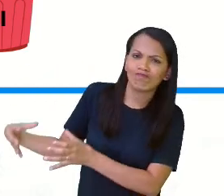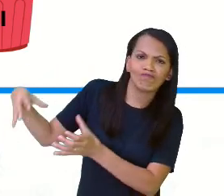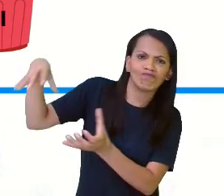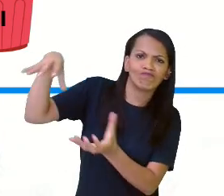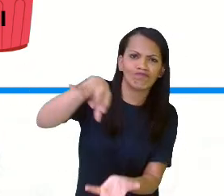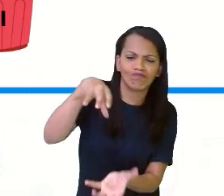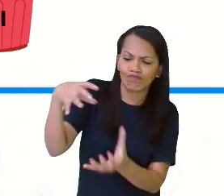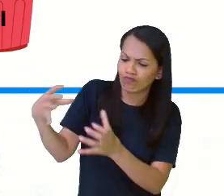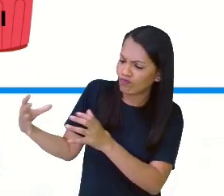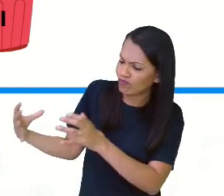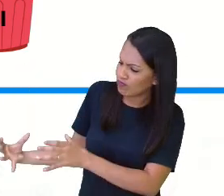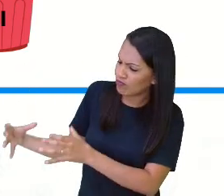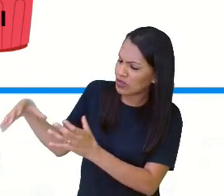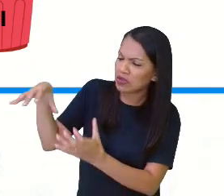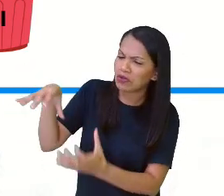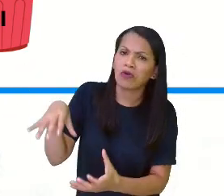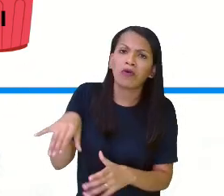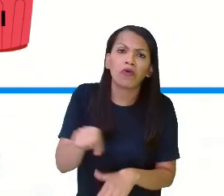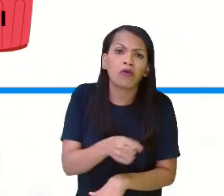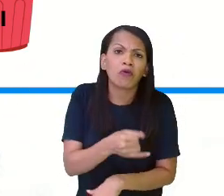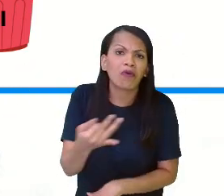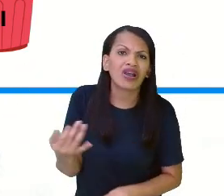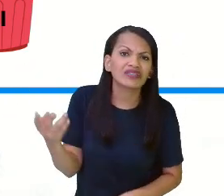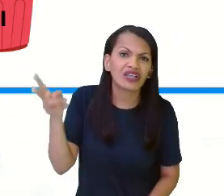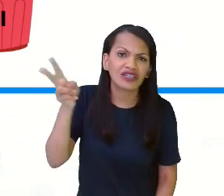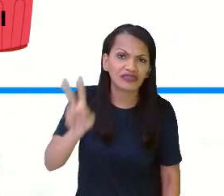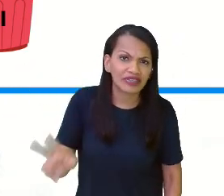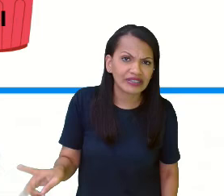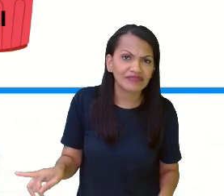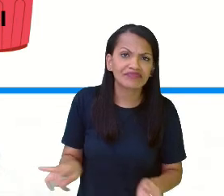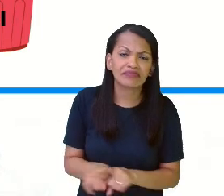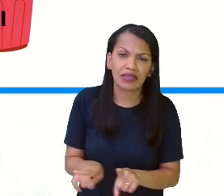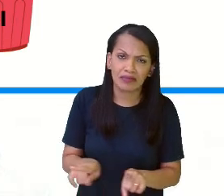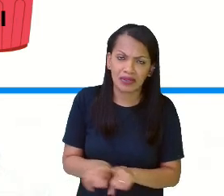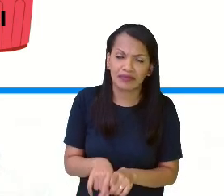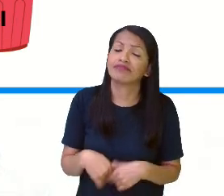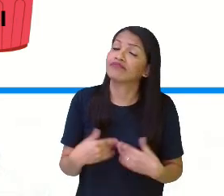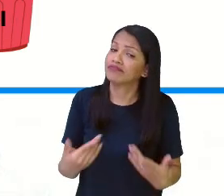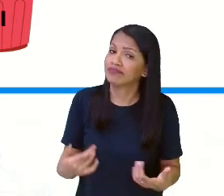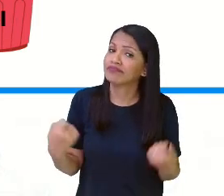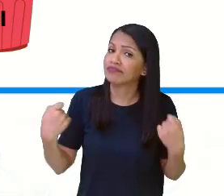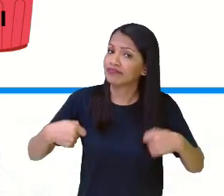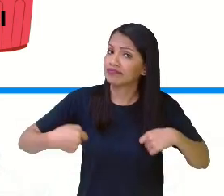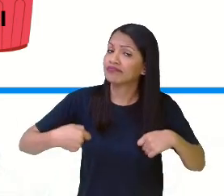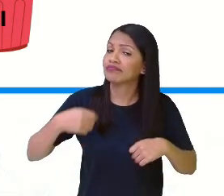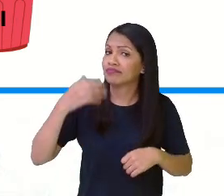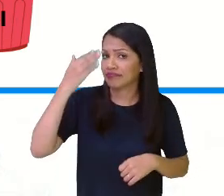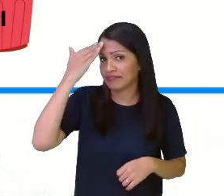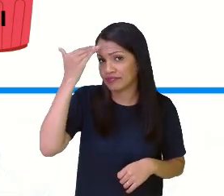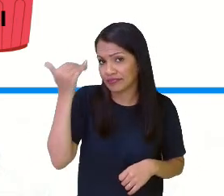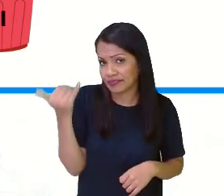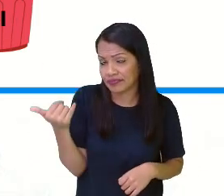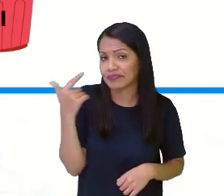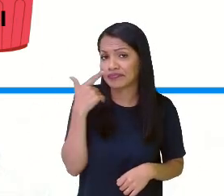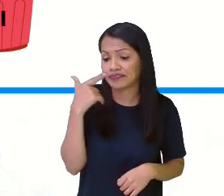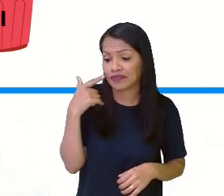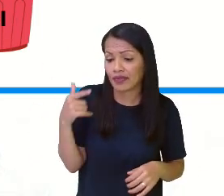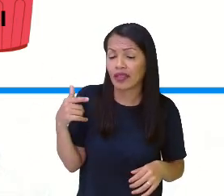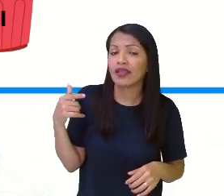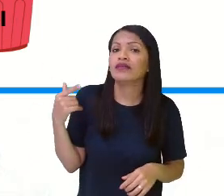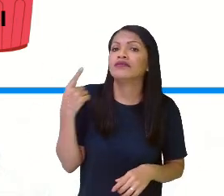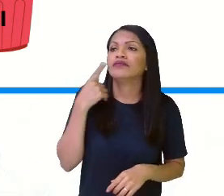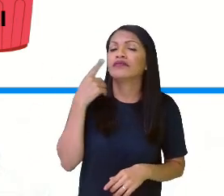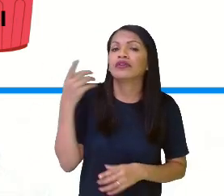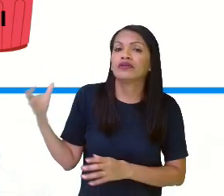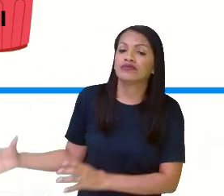Quantos baldes de 5 litros, por exemplo, a gente utilizaria para chegar aos 25 litros?